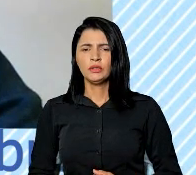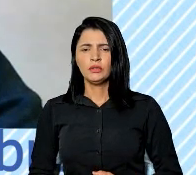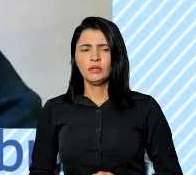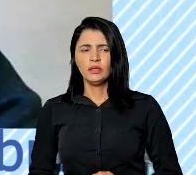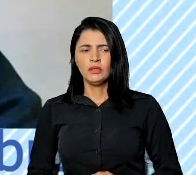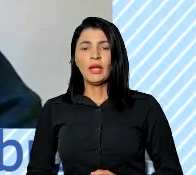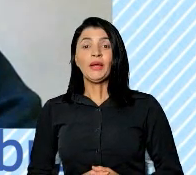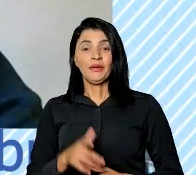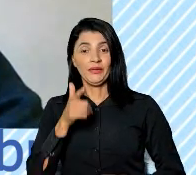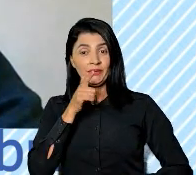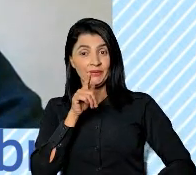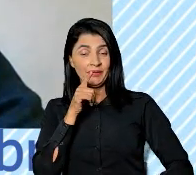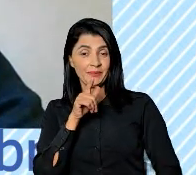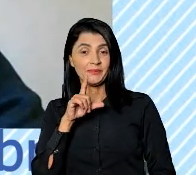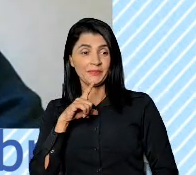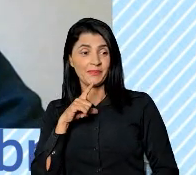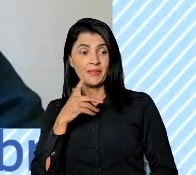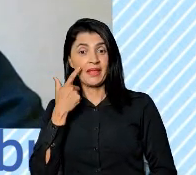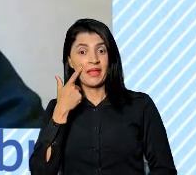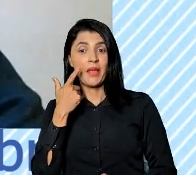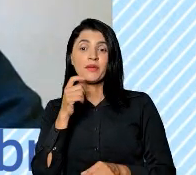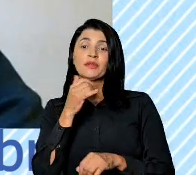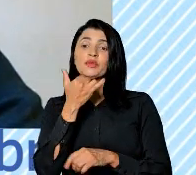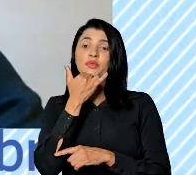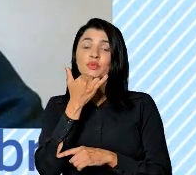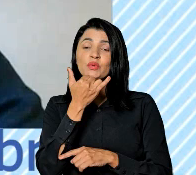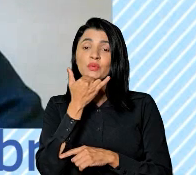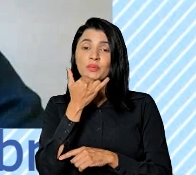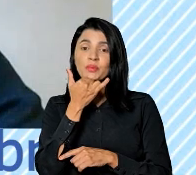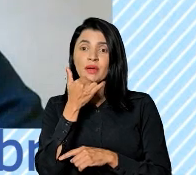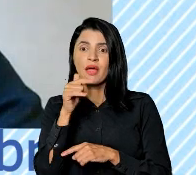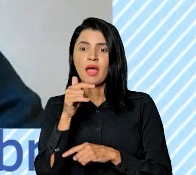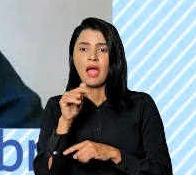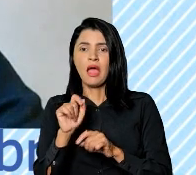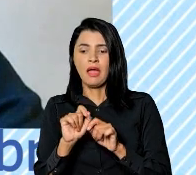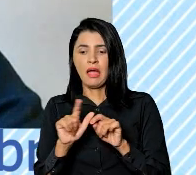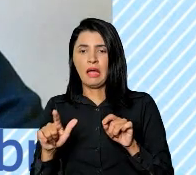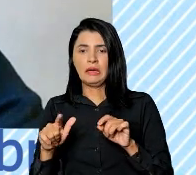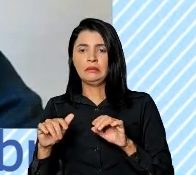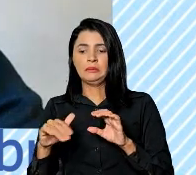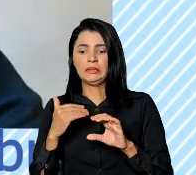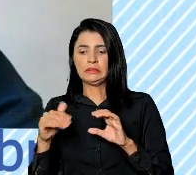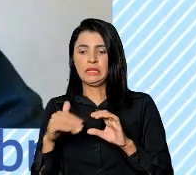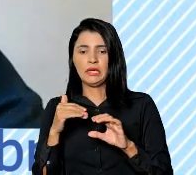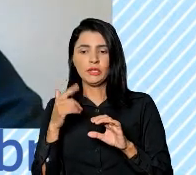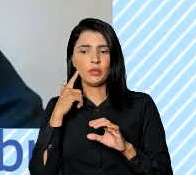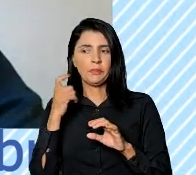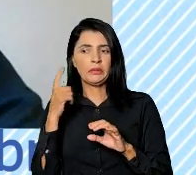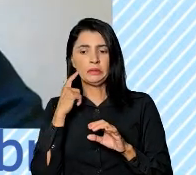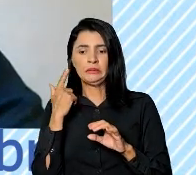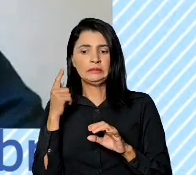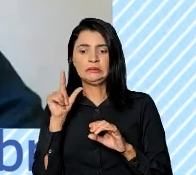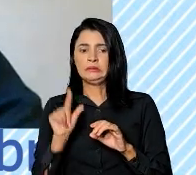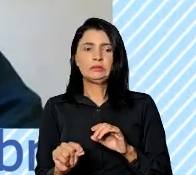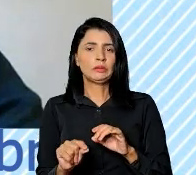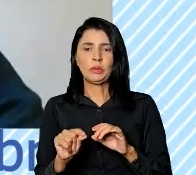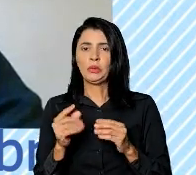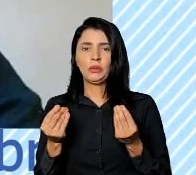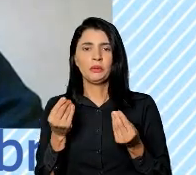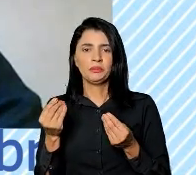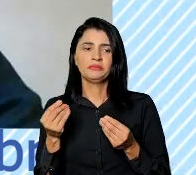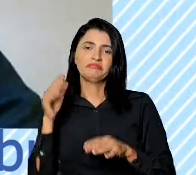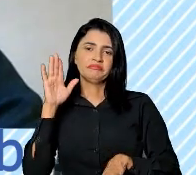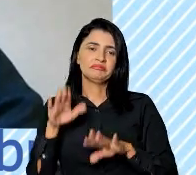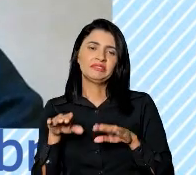Pronto, consegui. Não, é que estão entrando, eu peço desculpas, entram as mensagens e aí vem os barulhos, eu não sei como fechar. Então, talvez